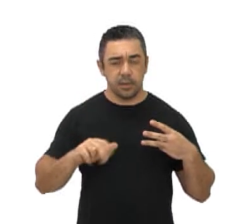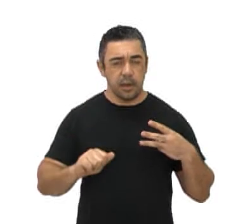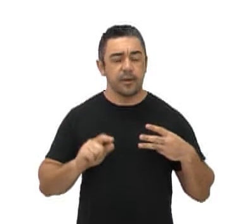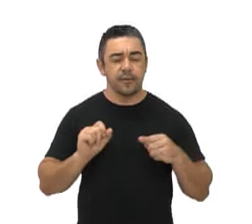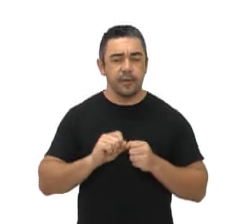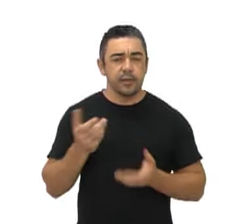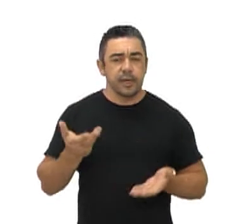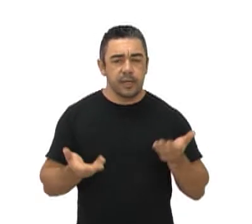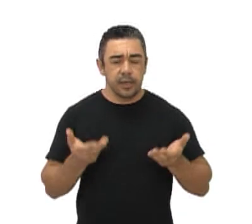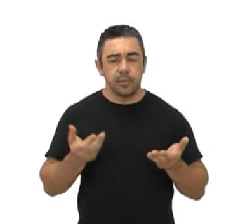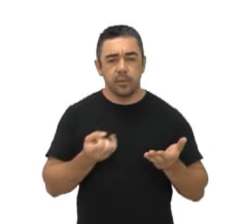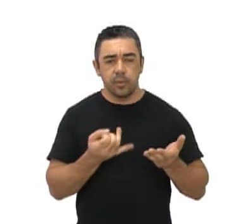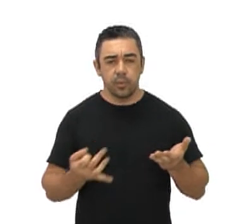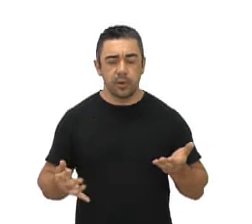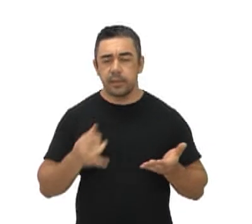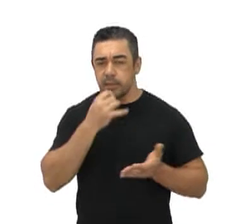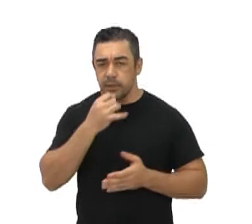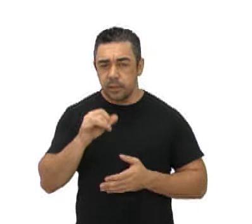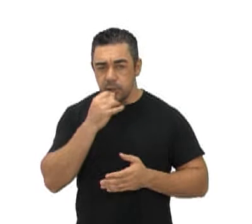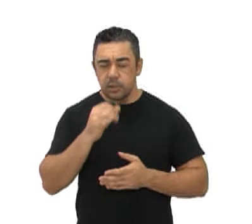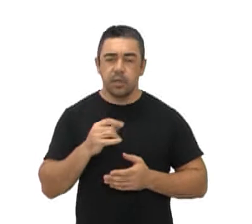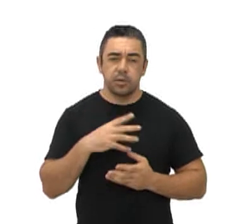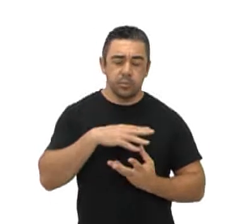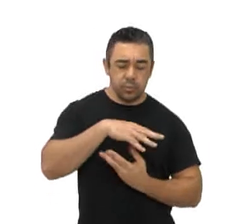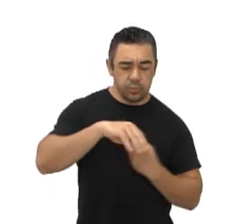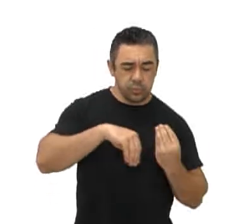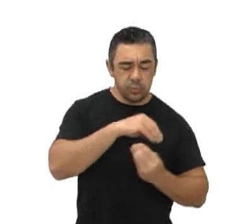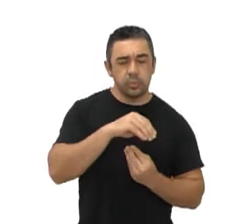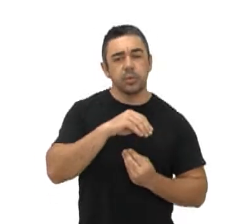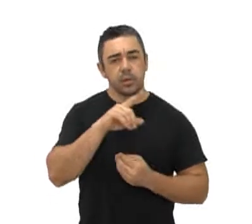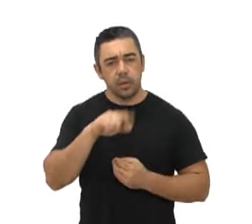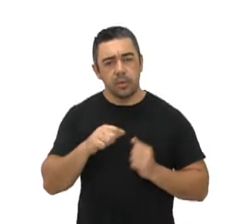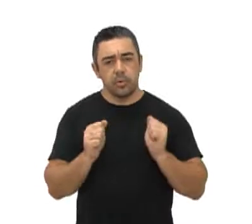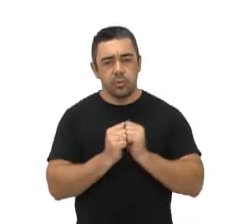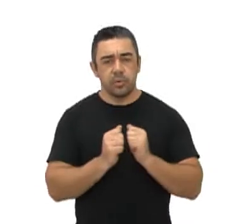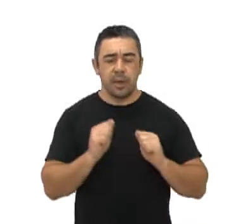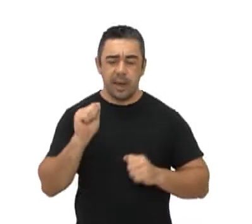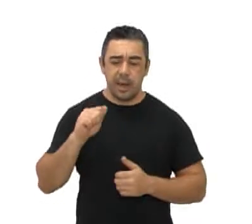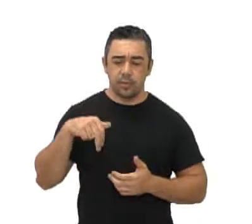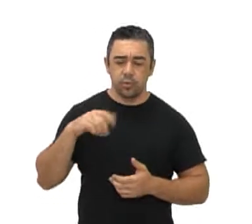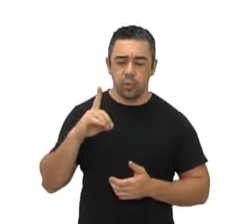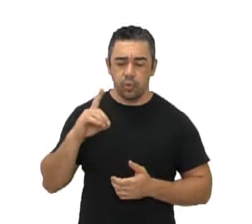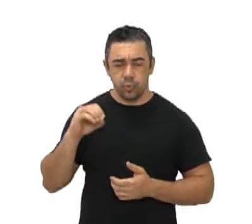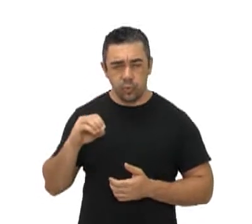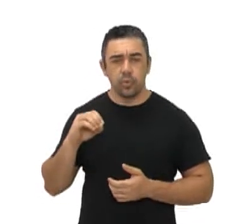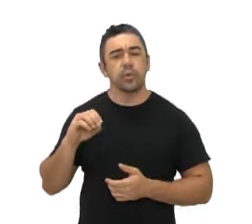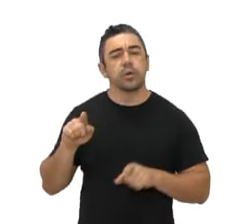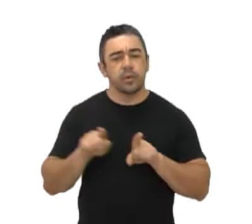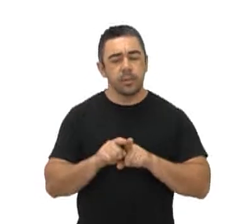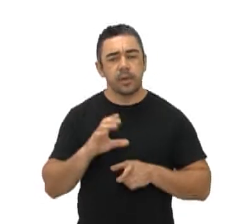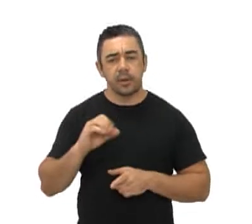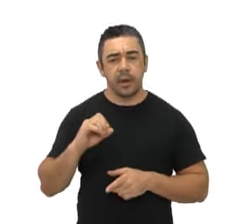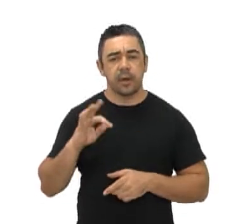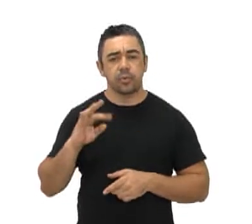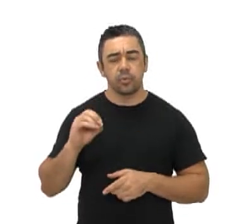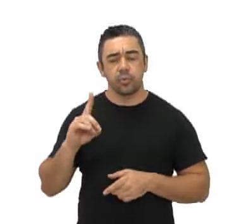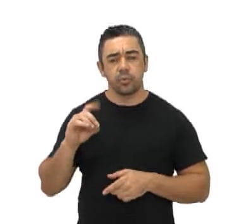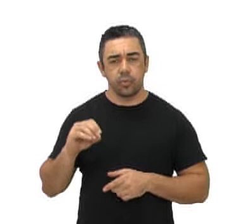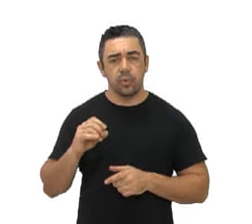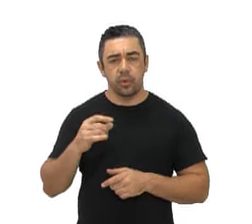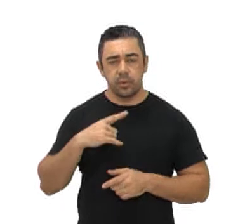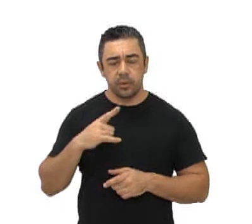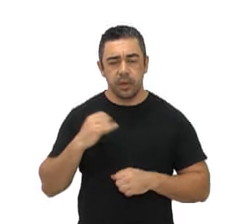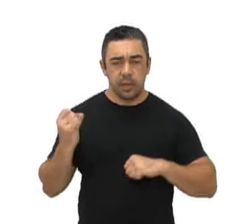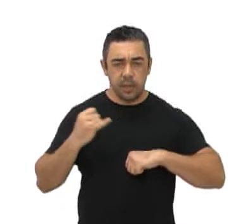o equilíbrio de cargas, tanto da solução quanto do ânodo e do cátodo, porque ali vão se passar os íons, ok?